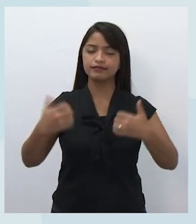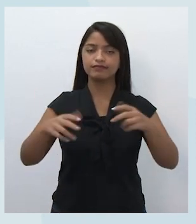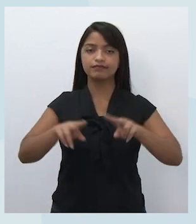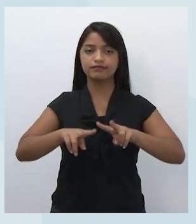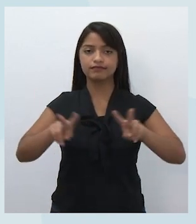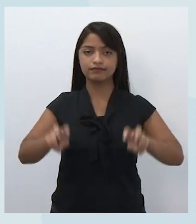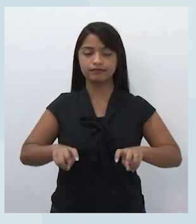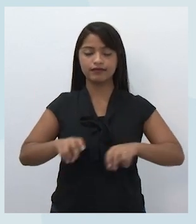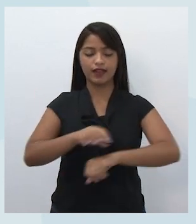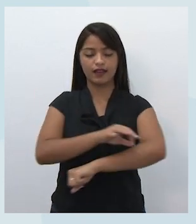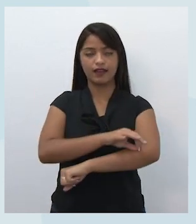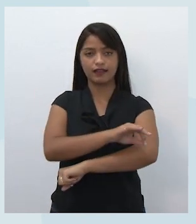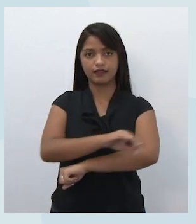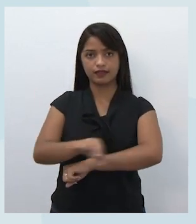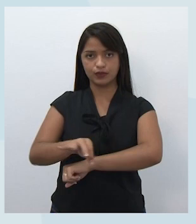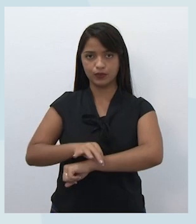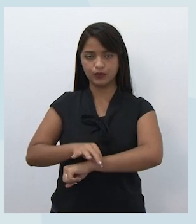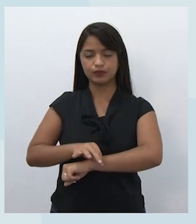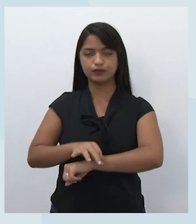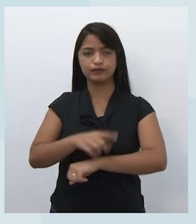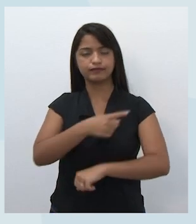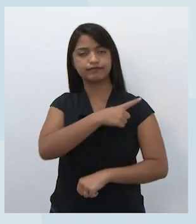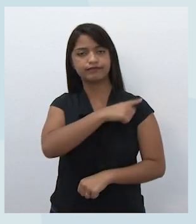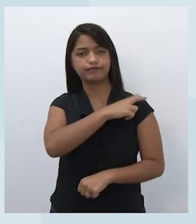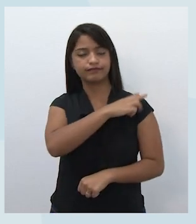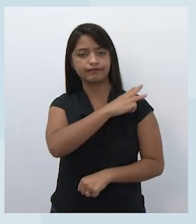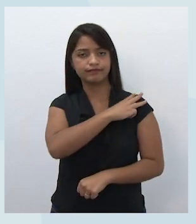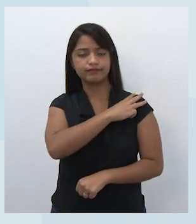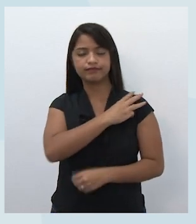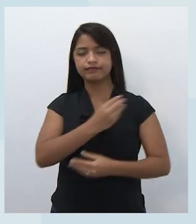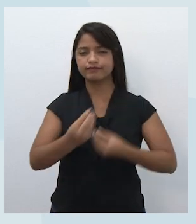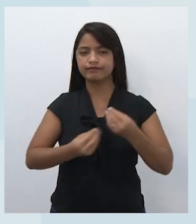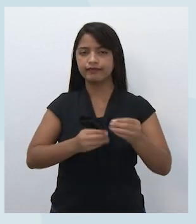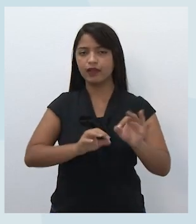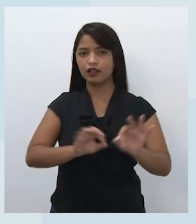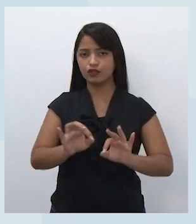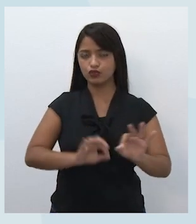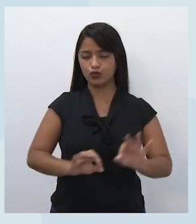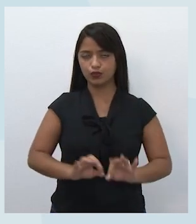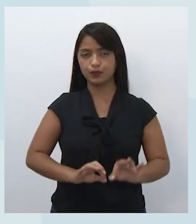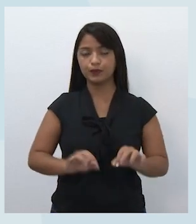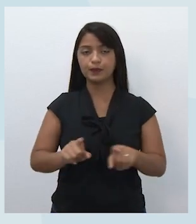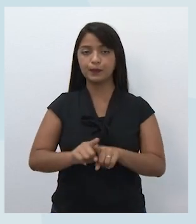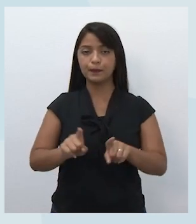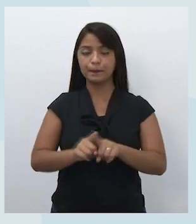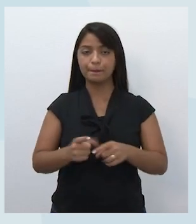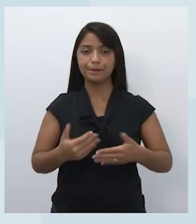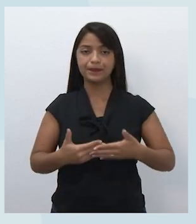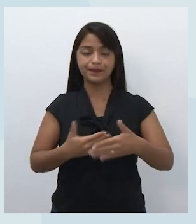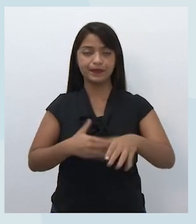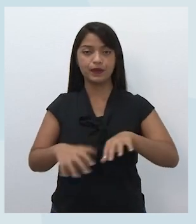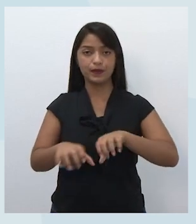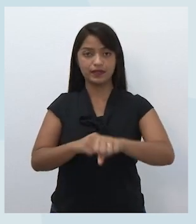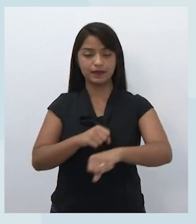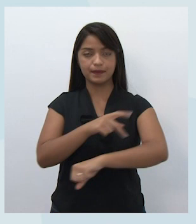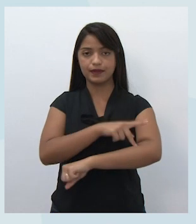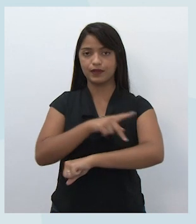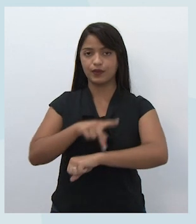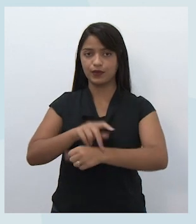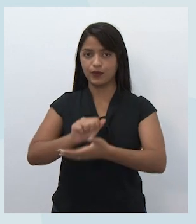a arquitetura do ensino médio e vamos iniciar a formação pedagógica do